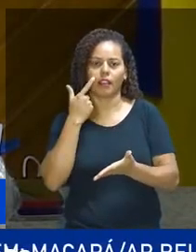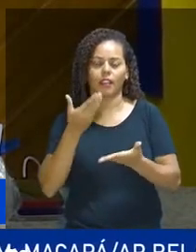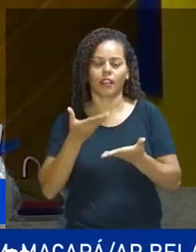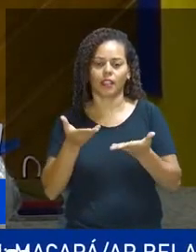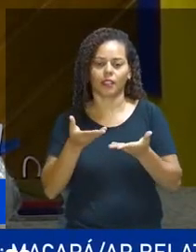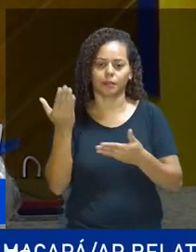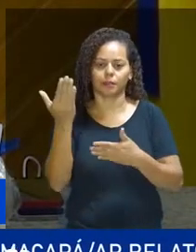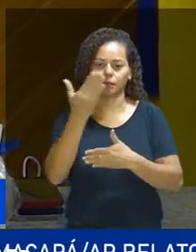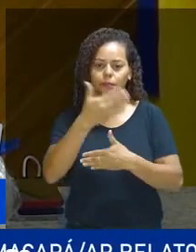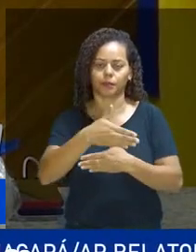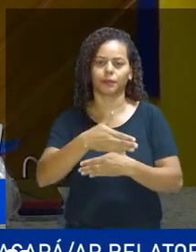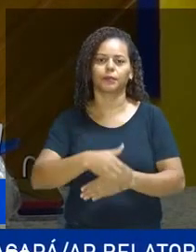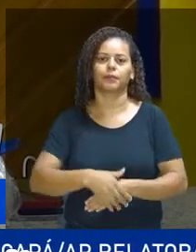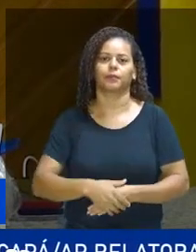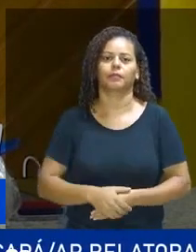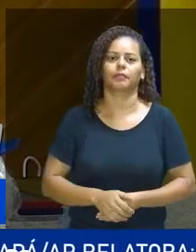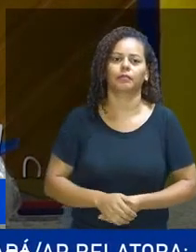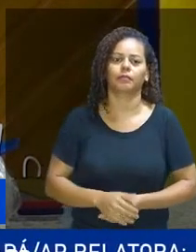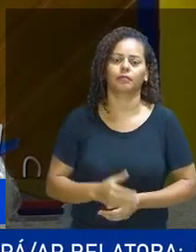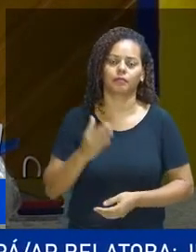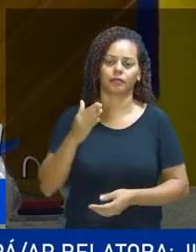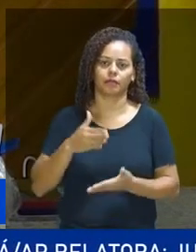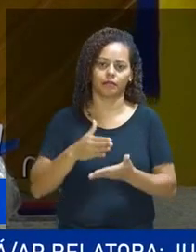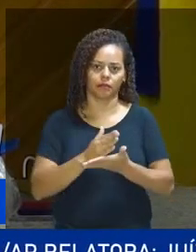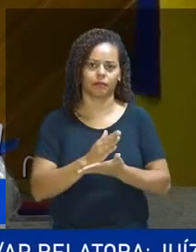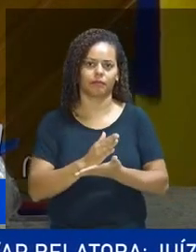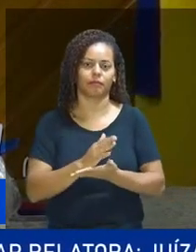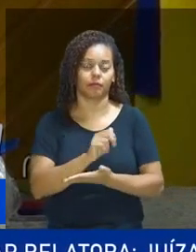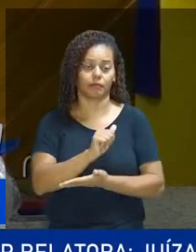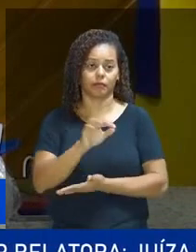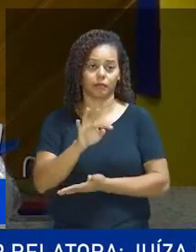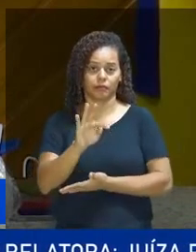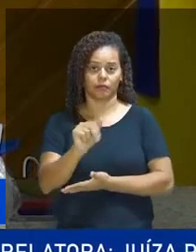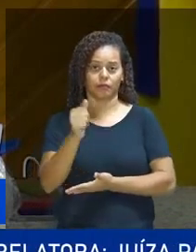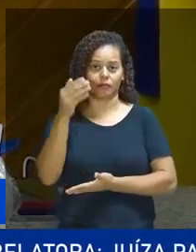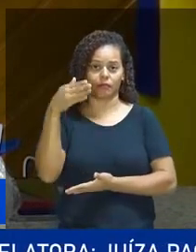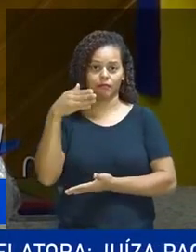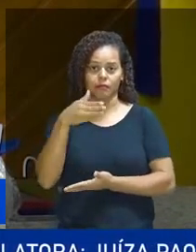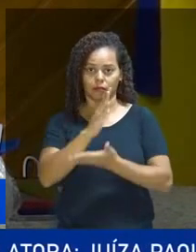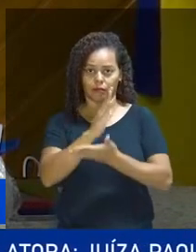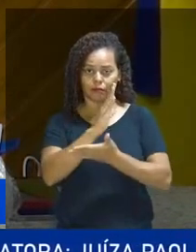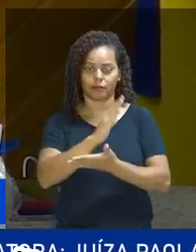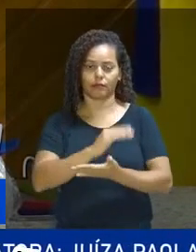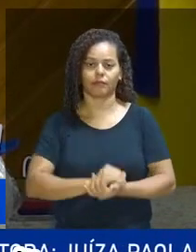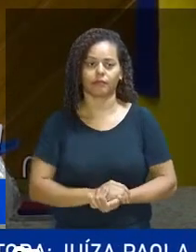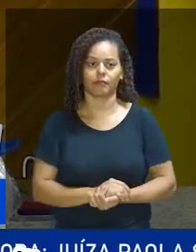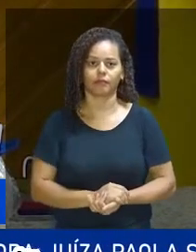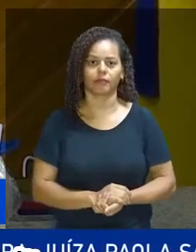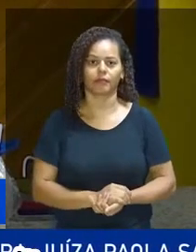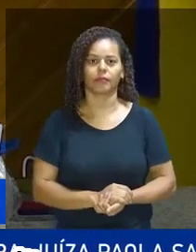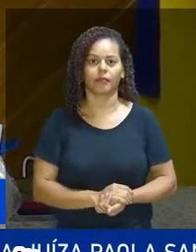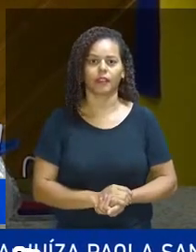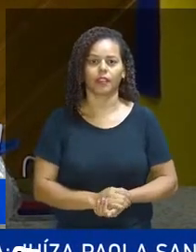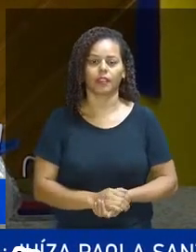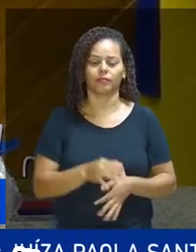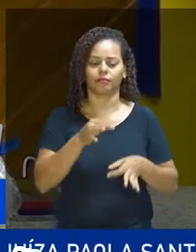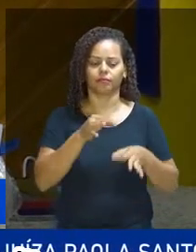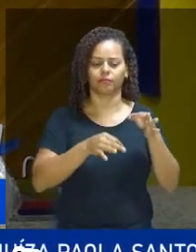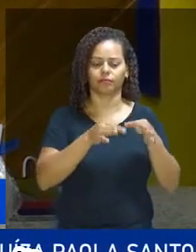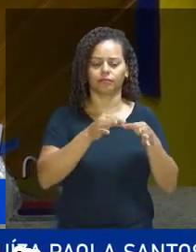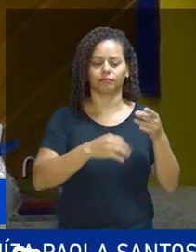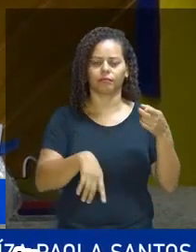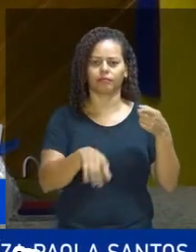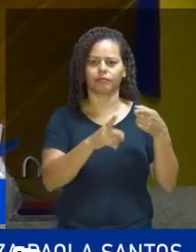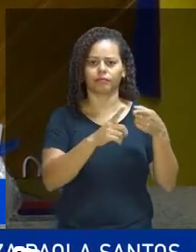ata aprovada. Ata aprovada. Então, vamos aos julgamentos. Vamos para dar prioridade